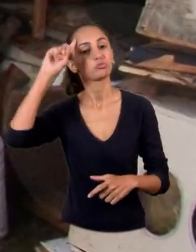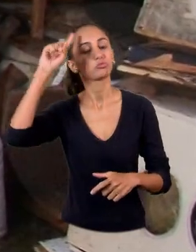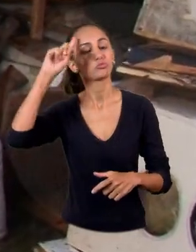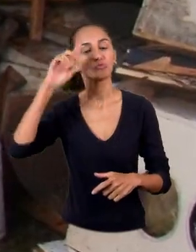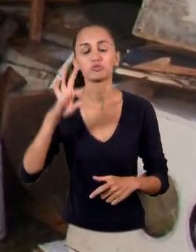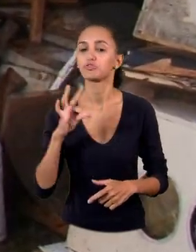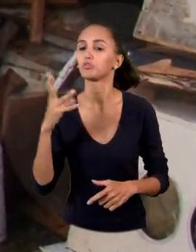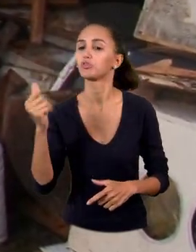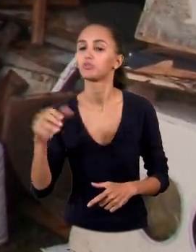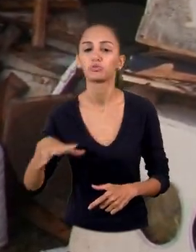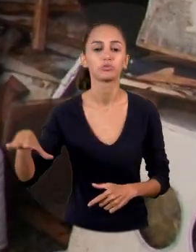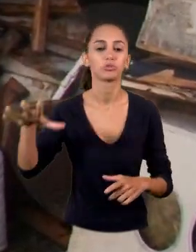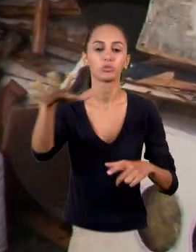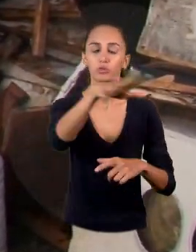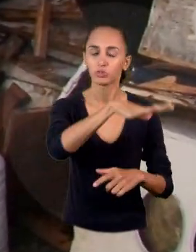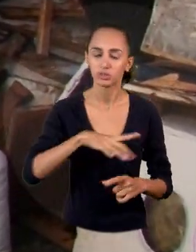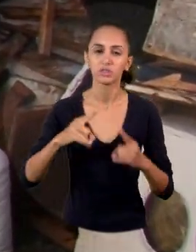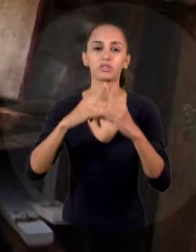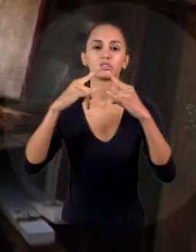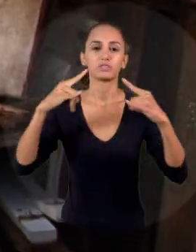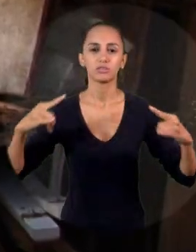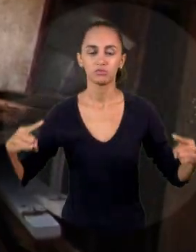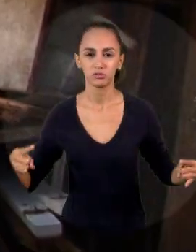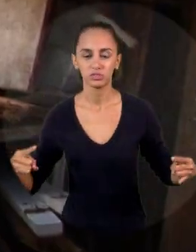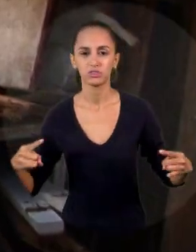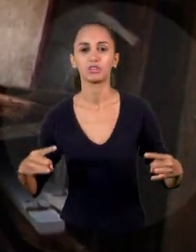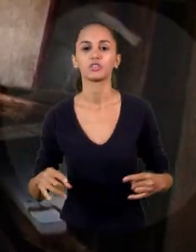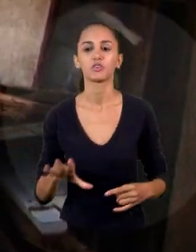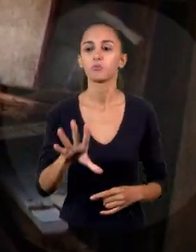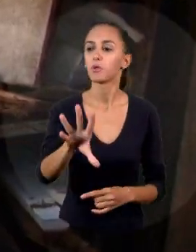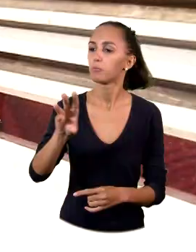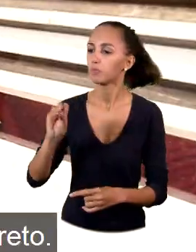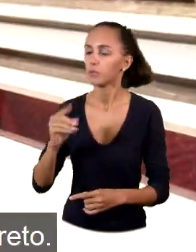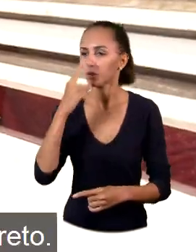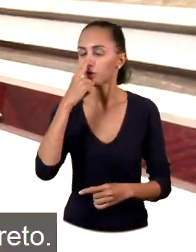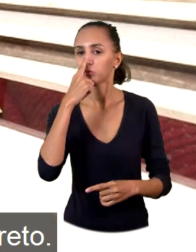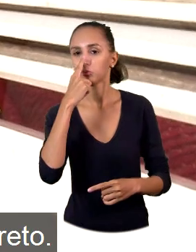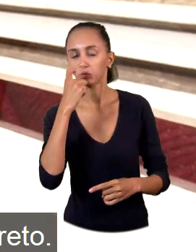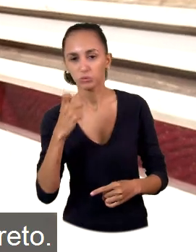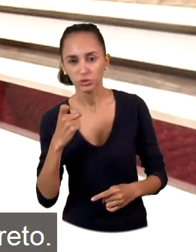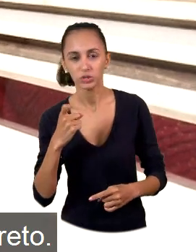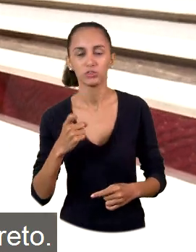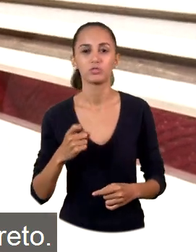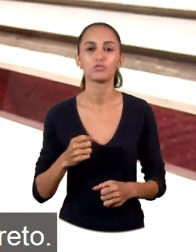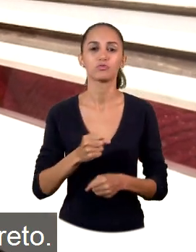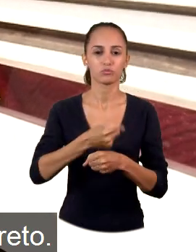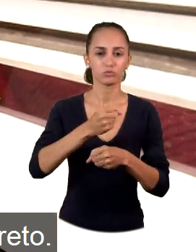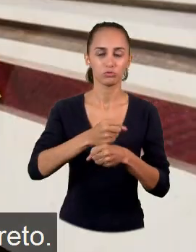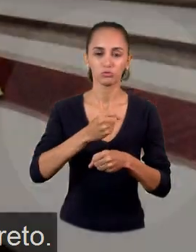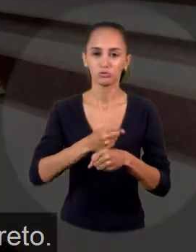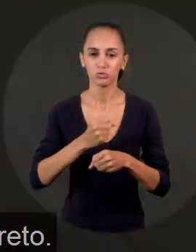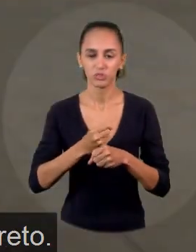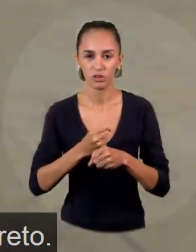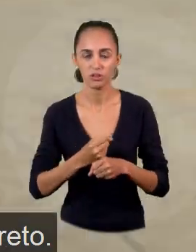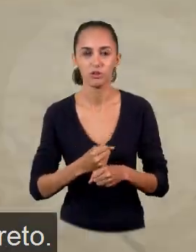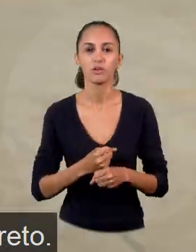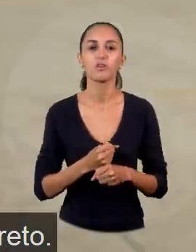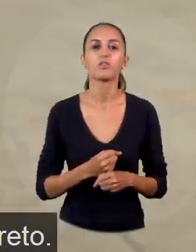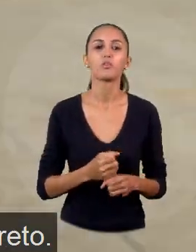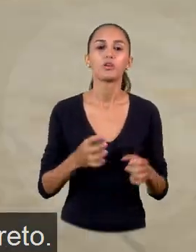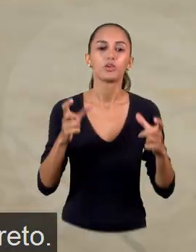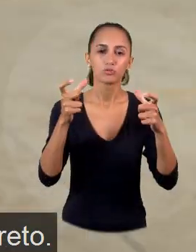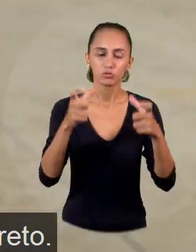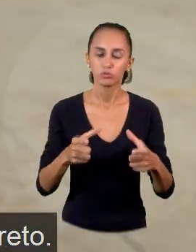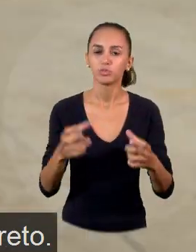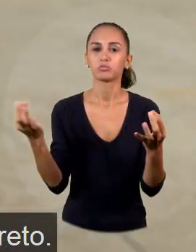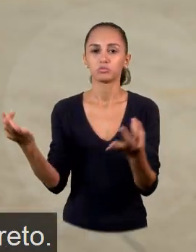está espalhado por toda a cidade, buscando recolher esse lixo, esses resíduos, esses entulhos, para poder fazer um